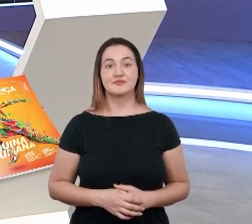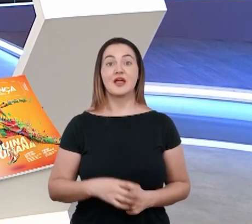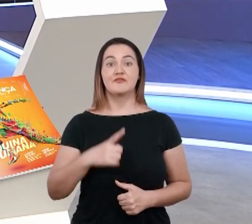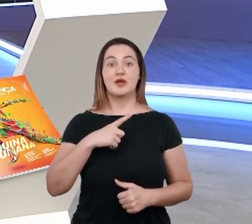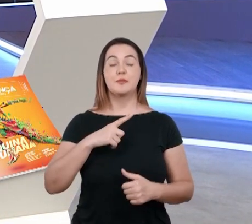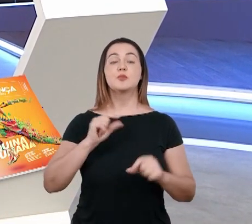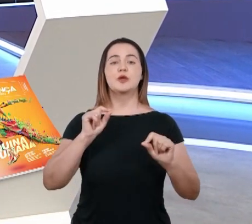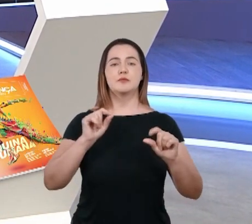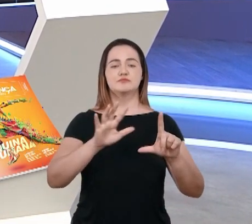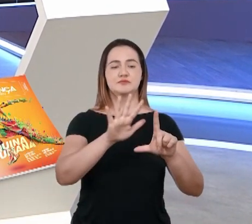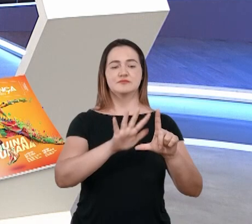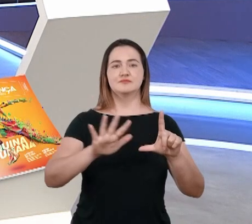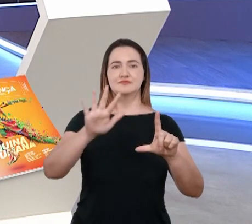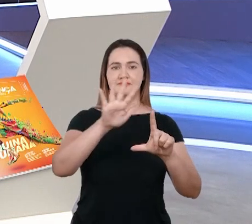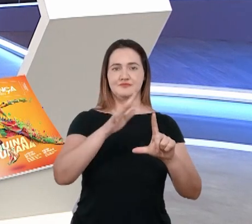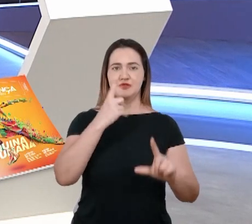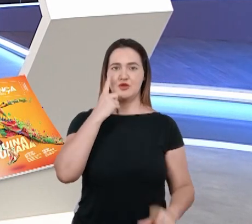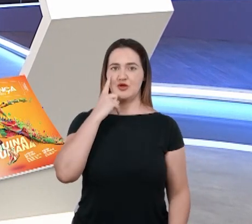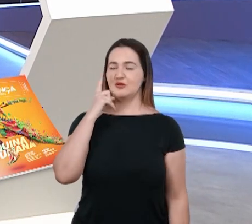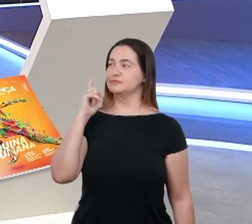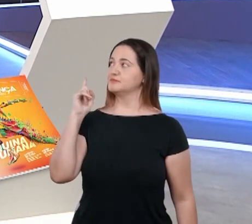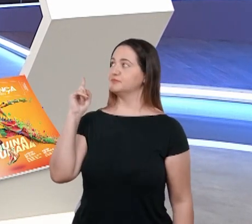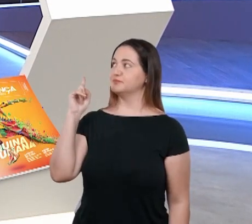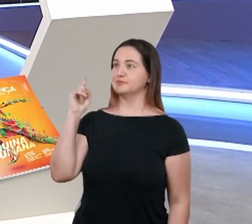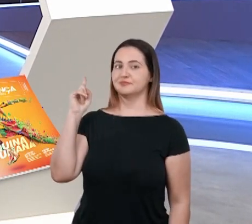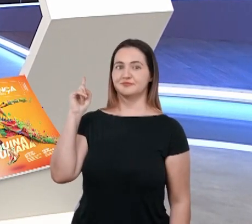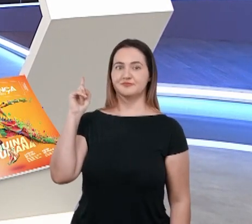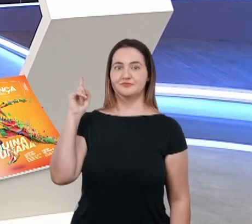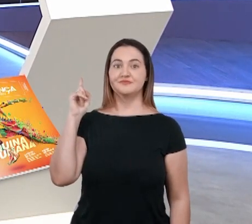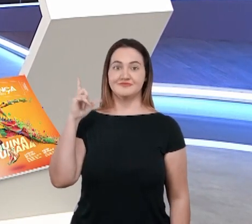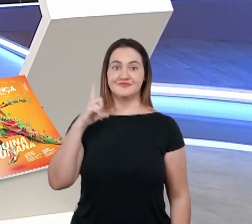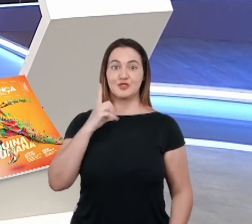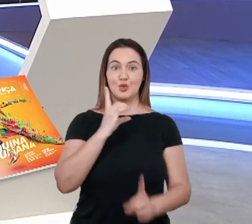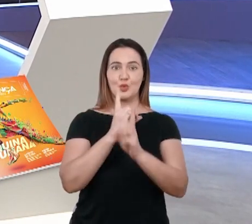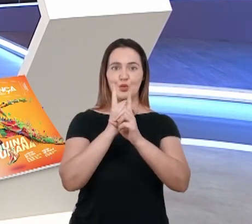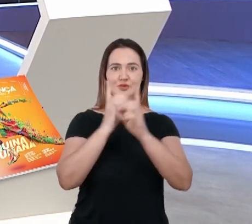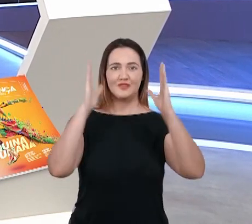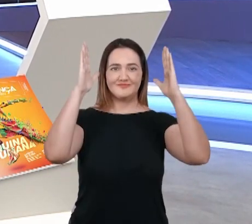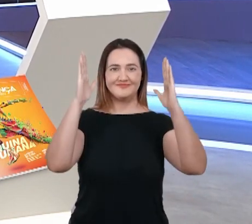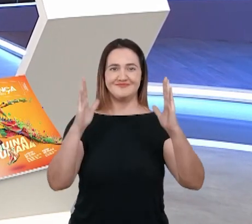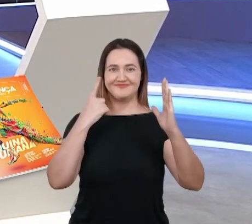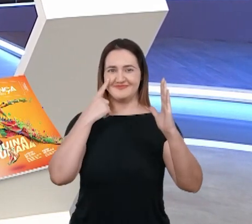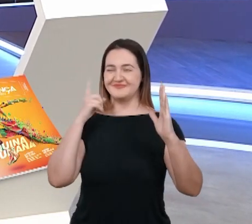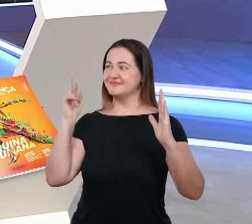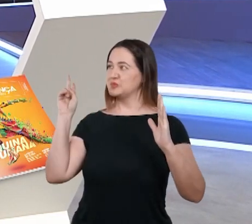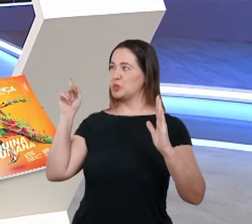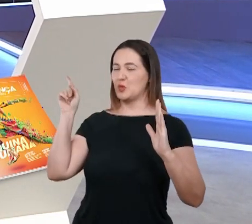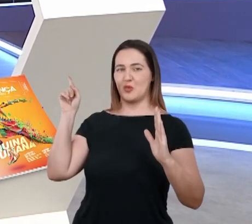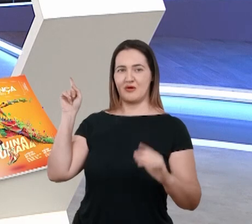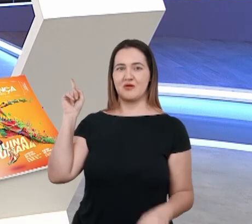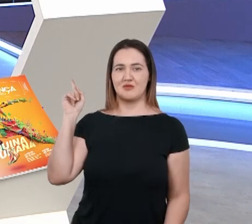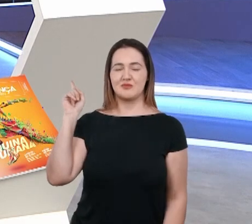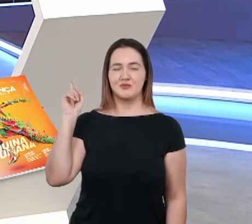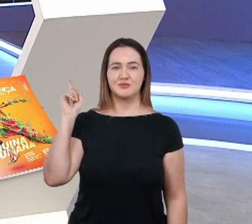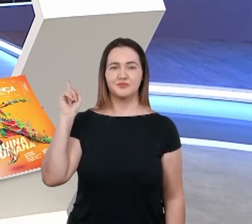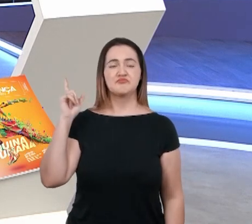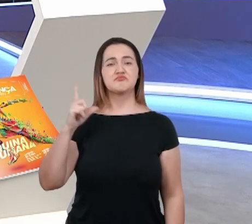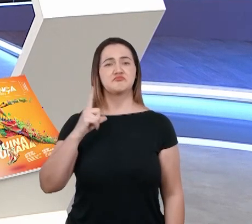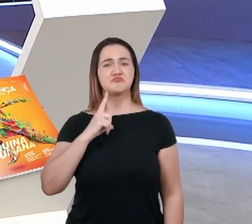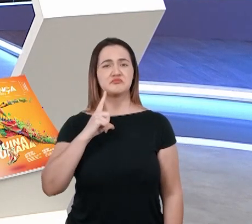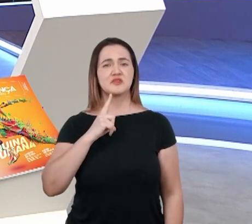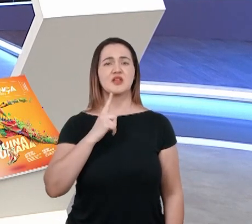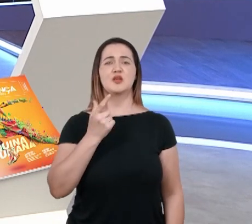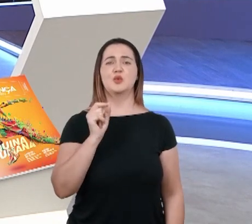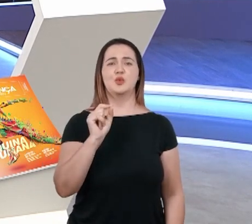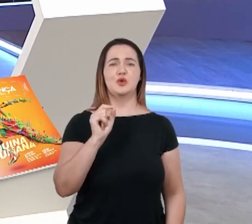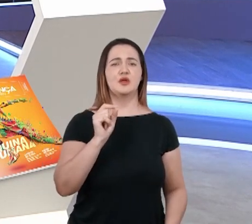novotempo.com/escola bíblica. Você vai chegar neste site aqui, ó, que eu vou lhe mostrar. Essa é a página que você vai chegar entrando no endereço que eu acabei